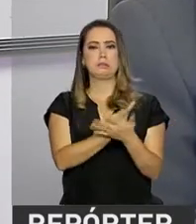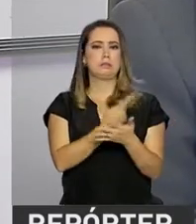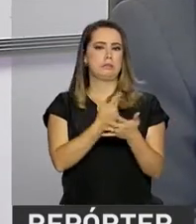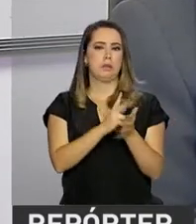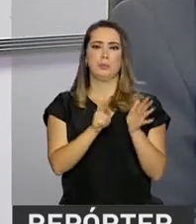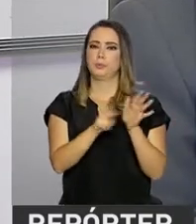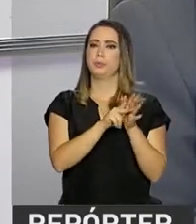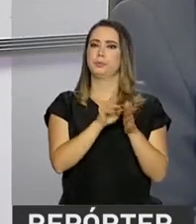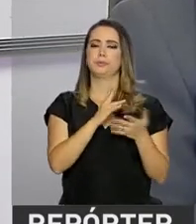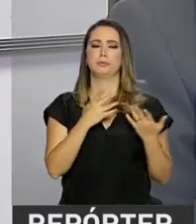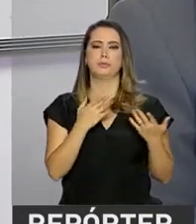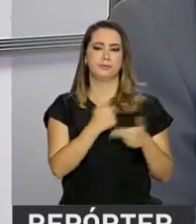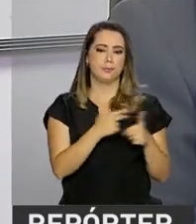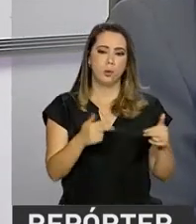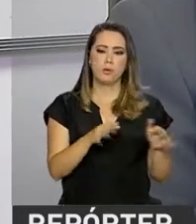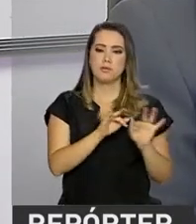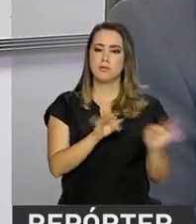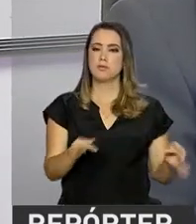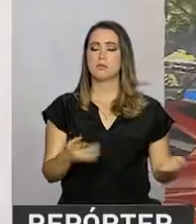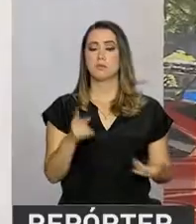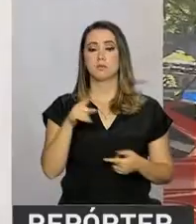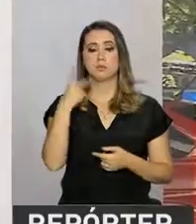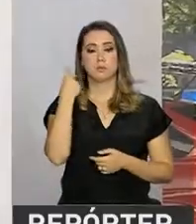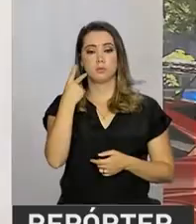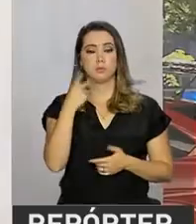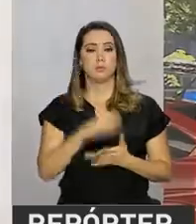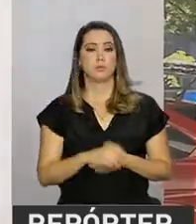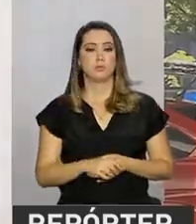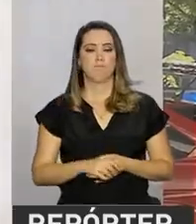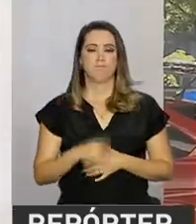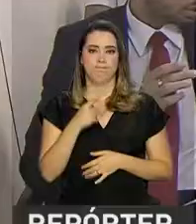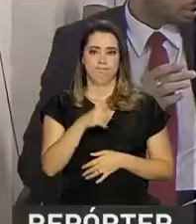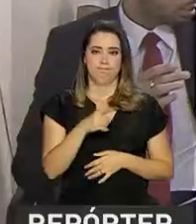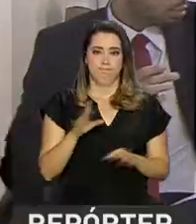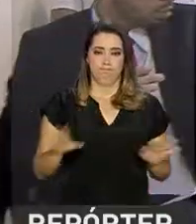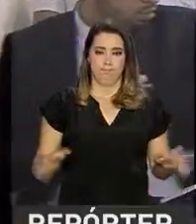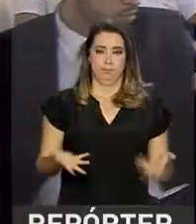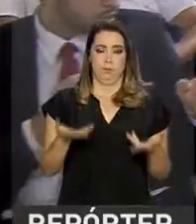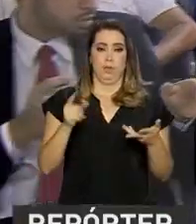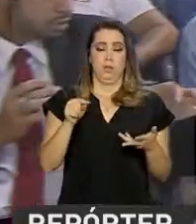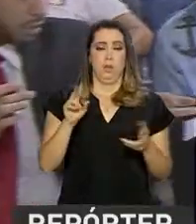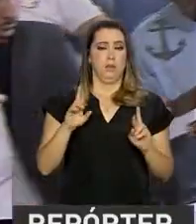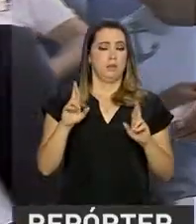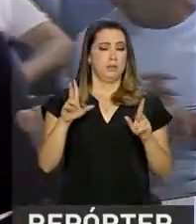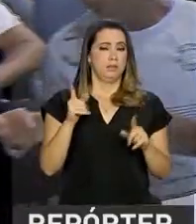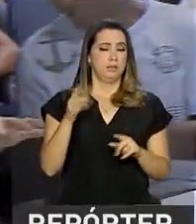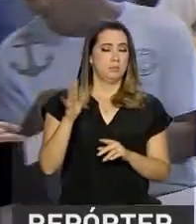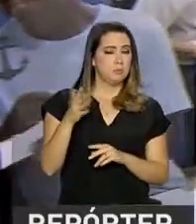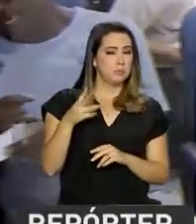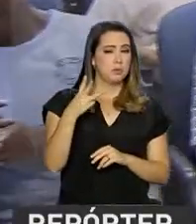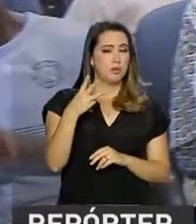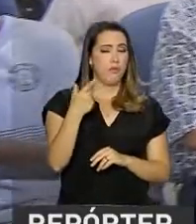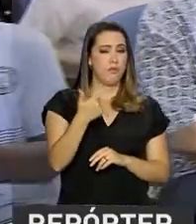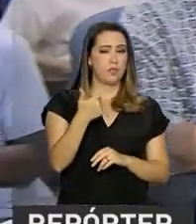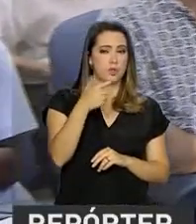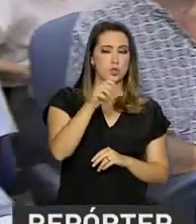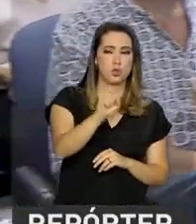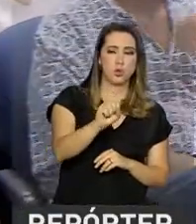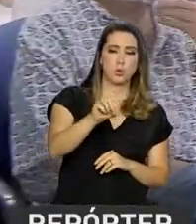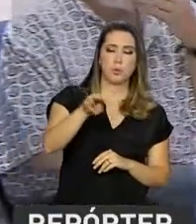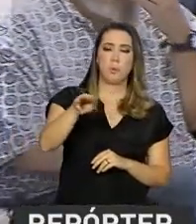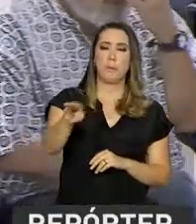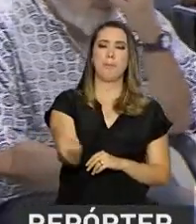próprio preenchimento né isso é bastante comum a estimativa da receita federal é de receber 28 milhões e